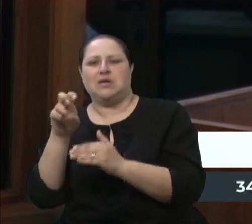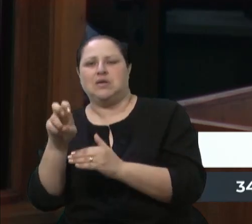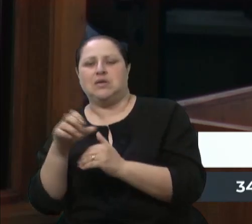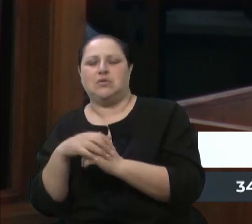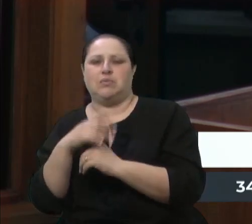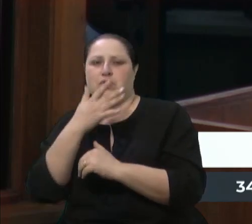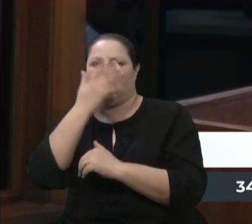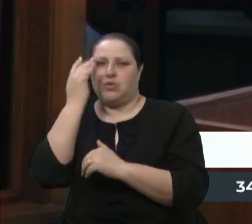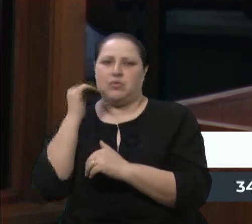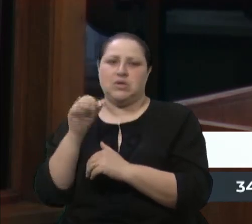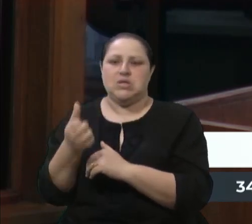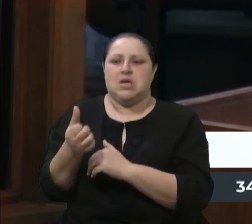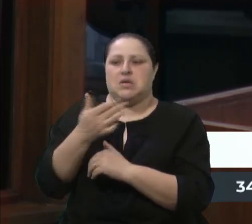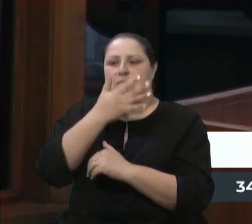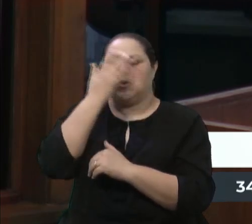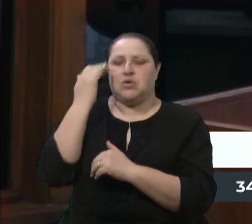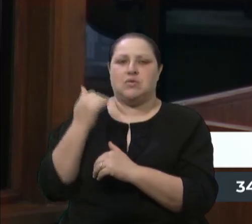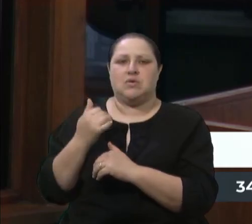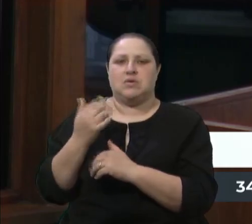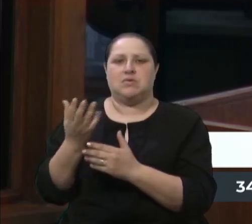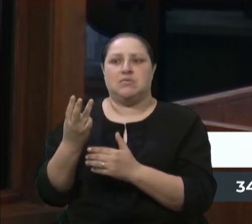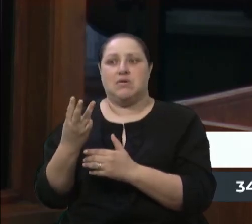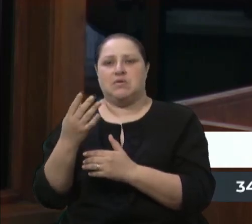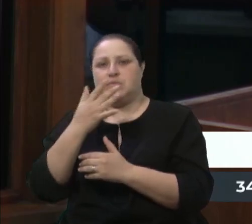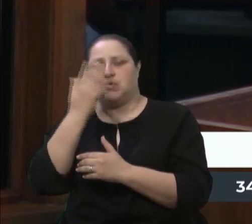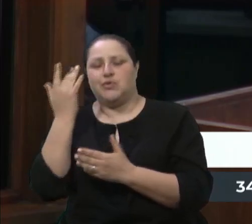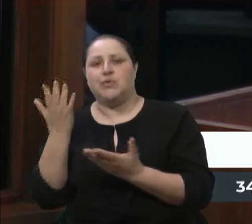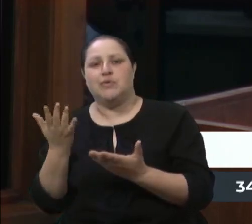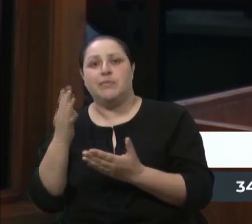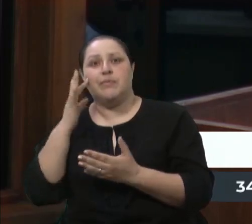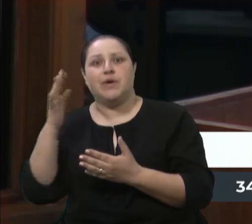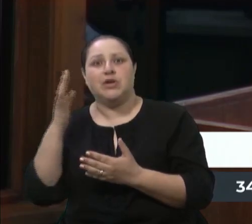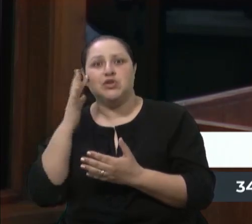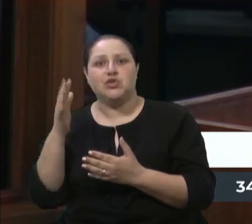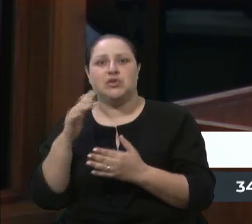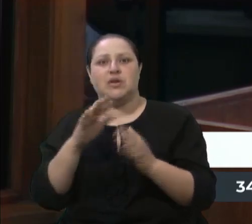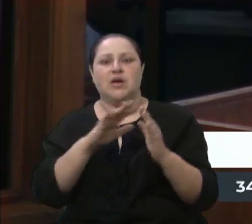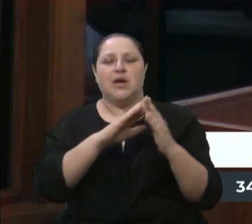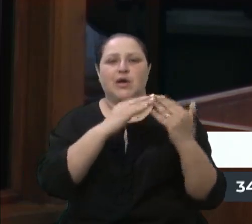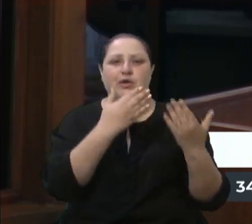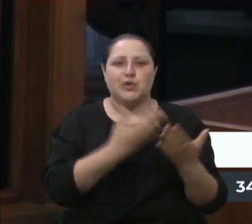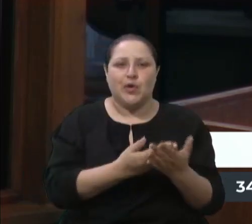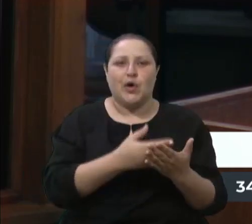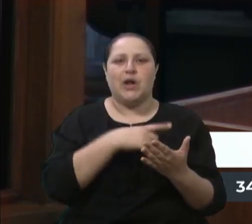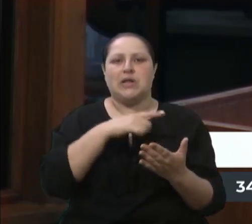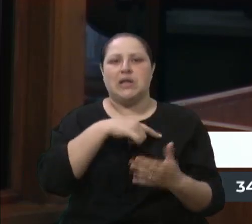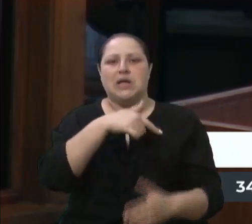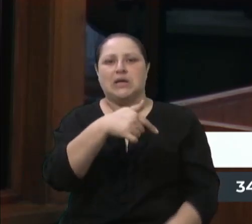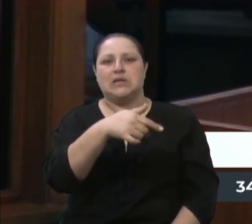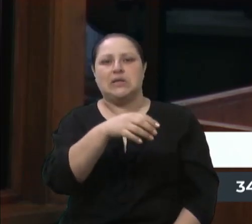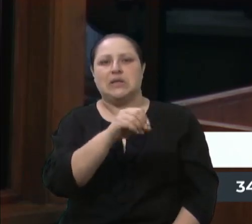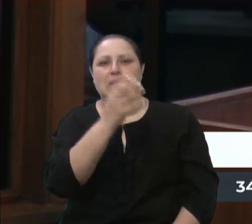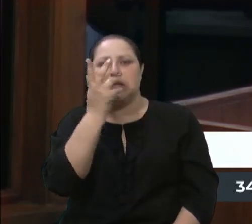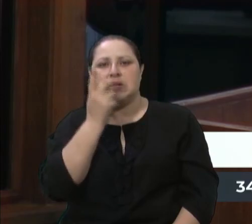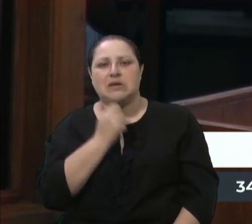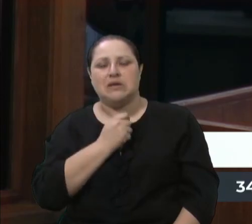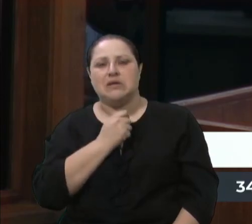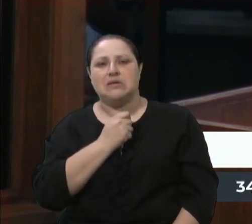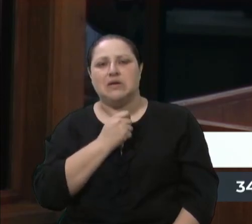numa escola que tem 70, 100, 120